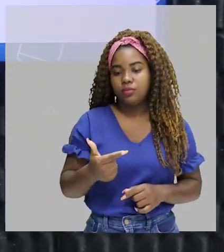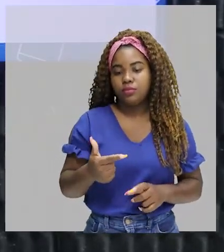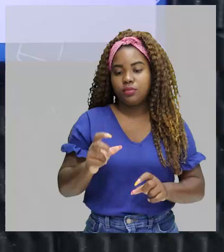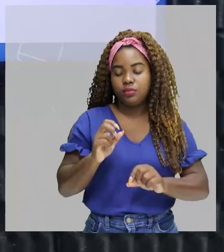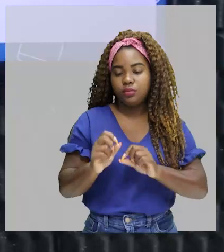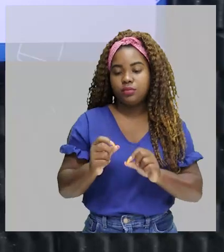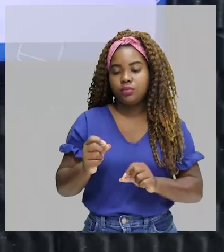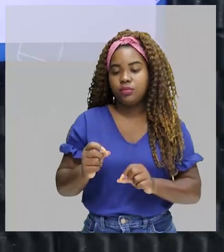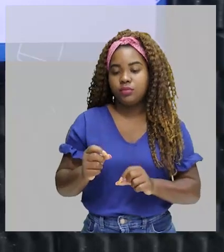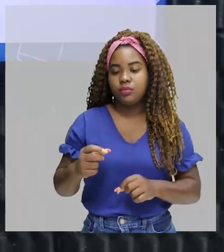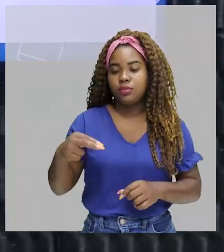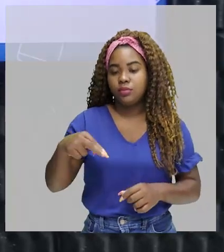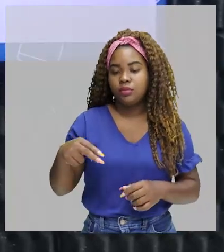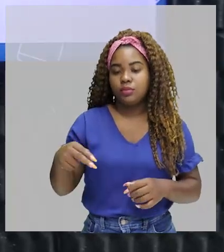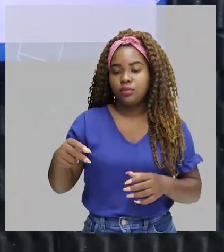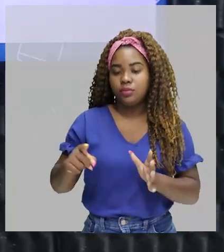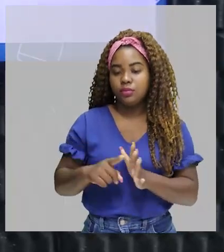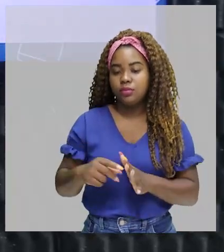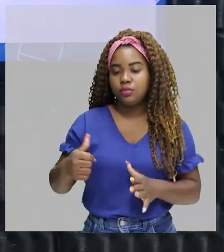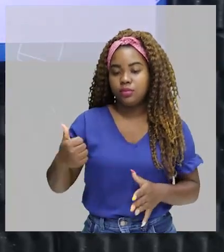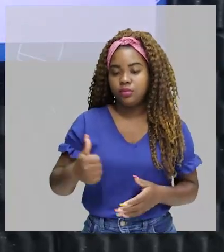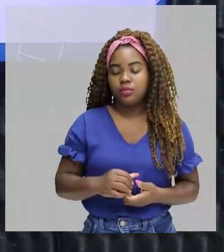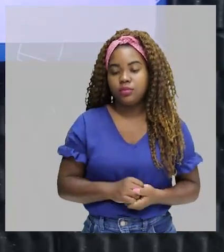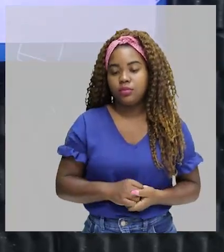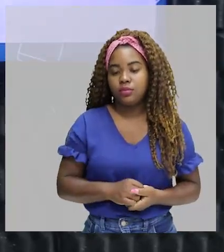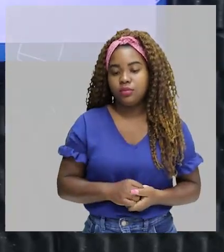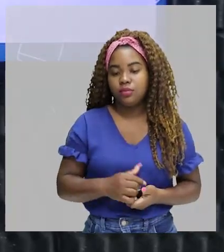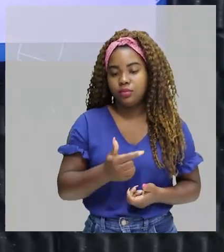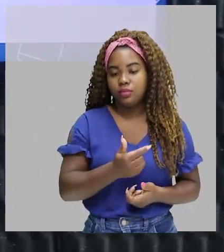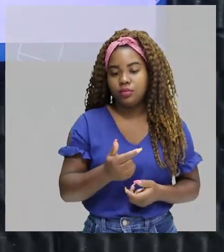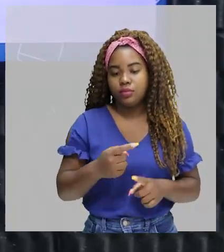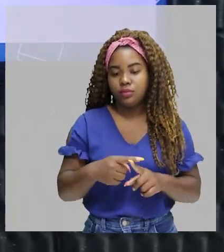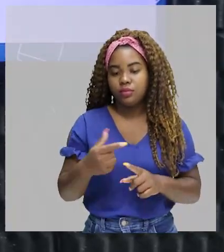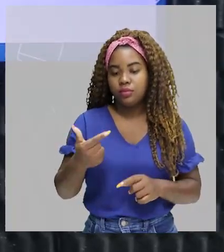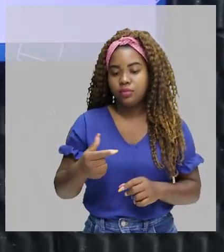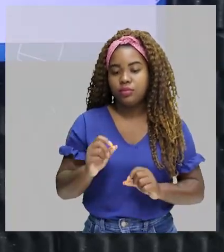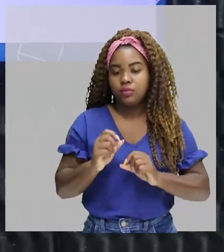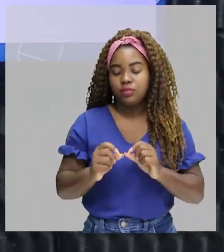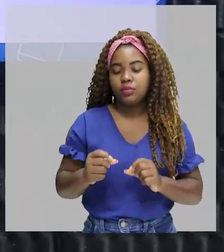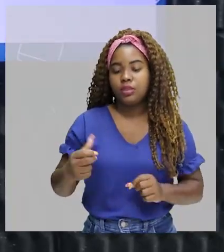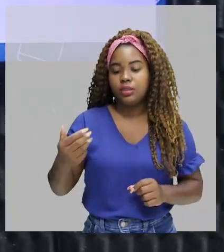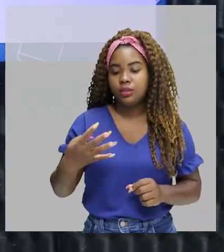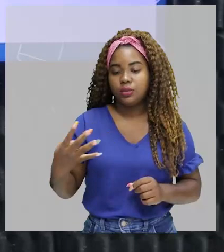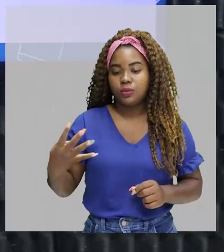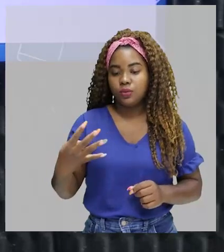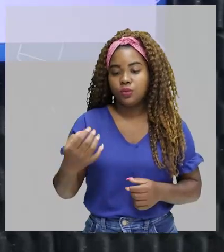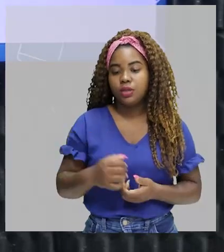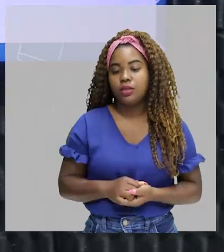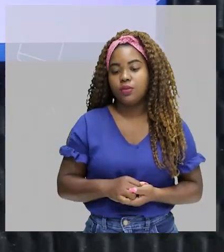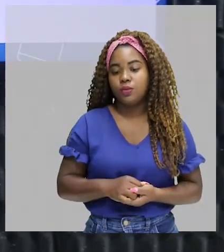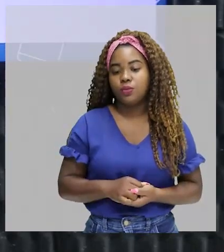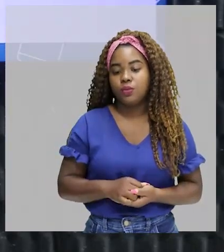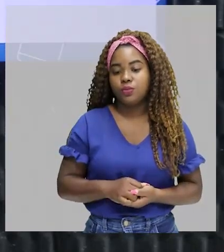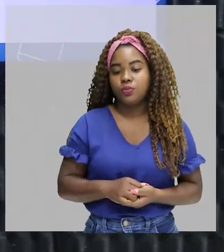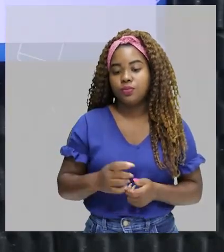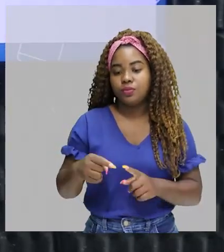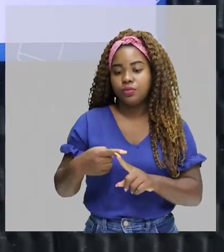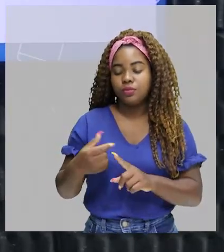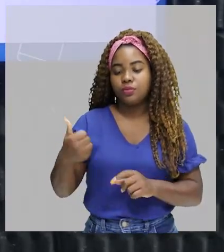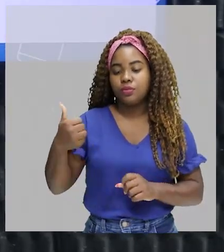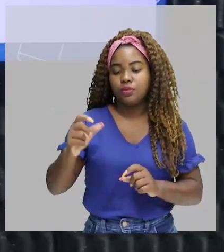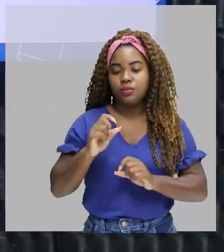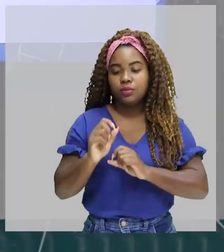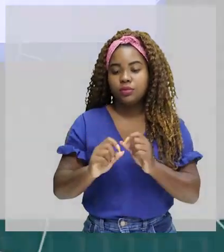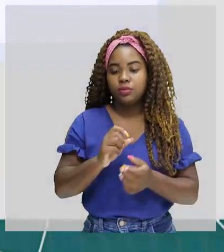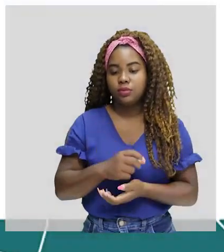isso sendo igual ao n menos 1. 22 vezes 2 dá 44. E adicionado a